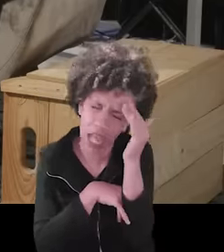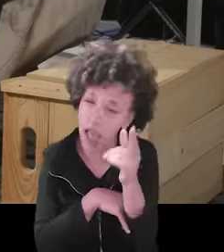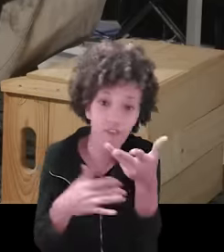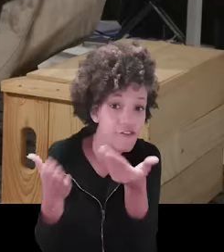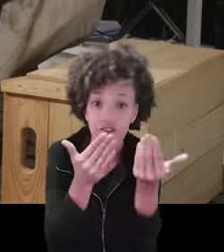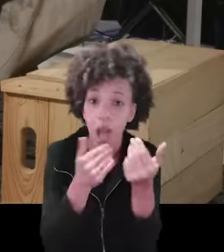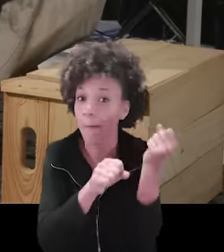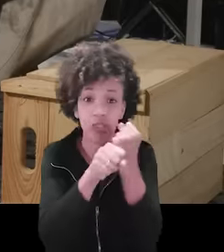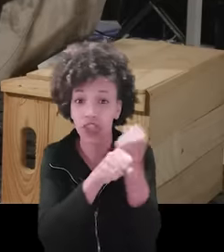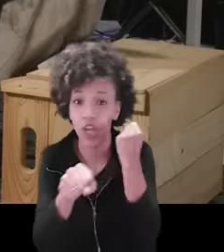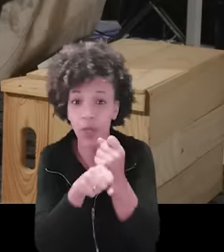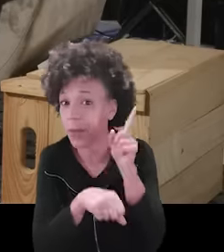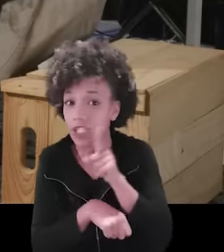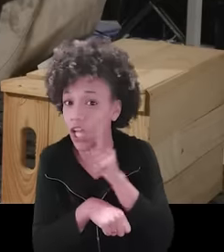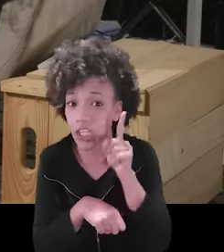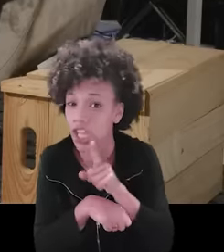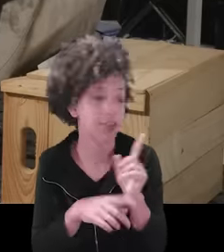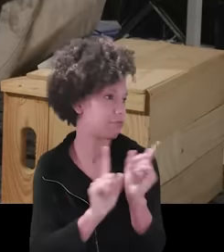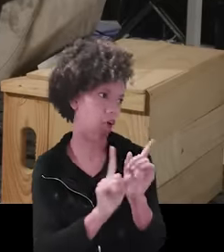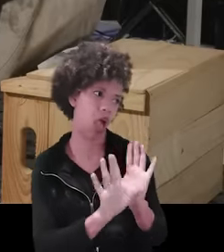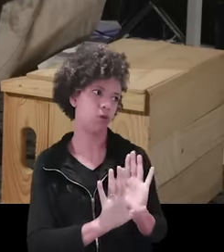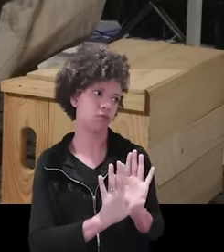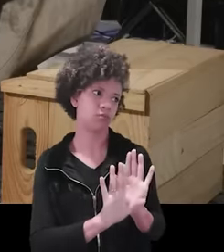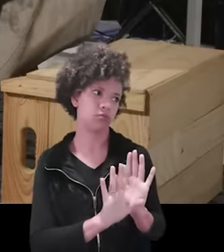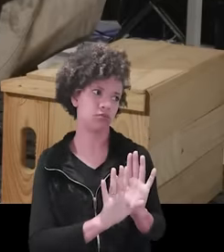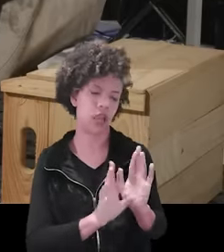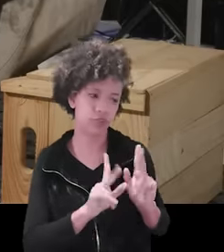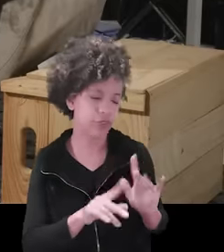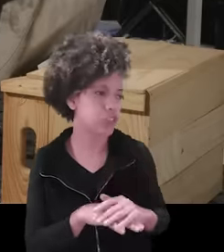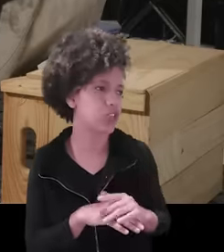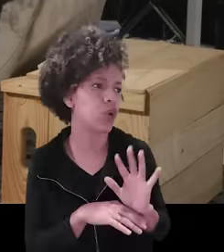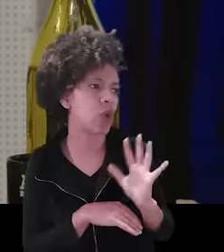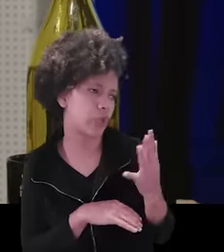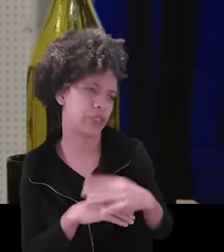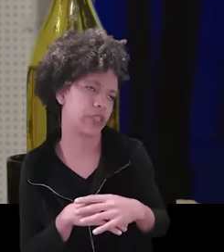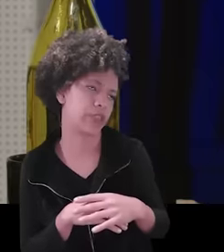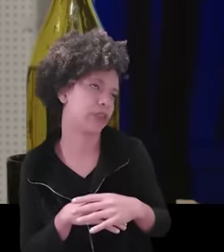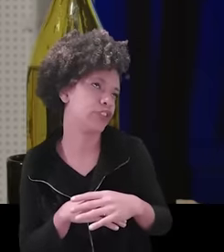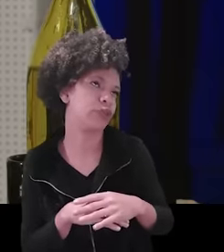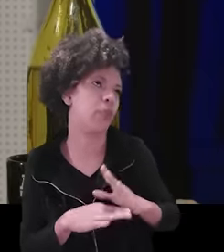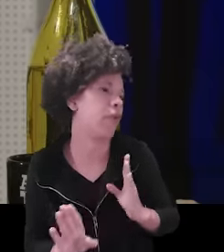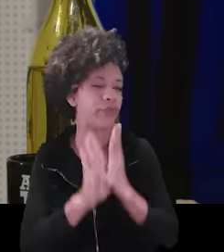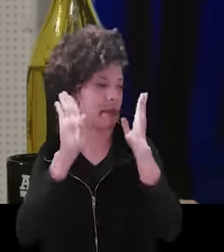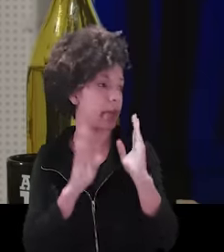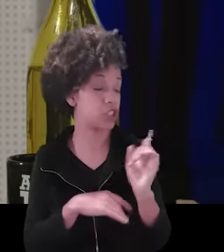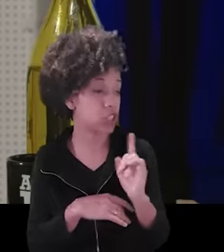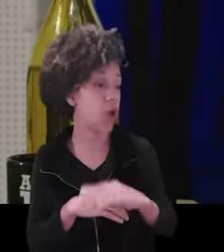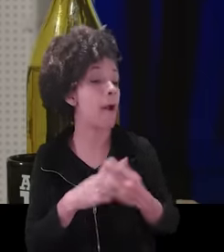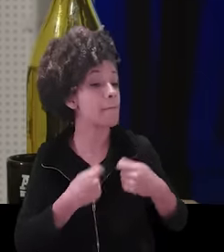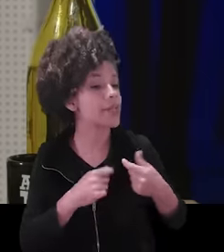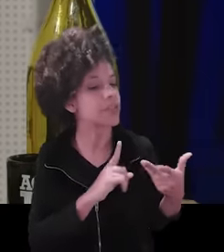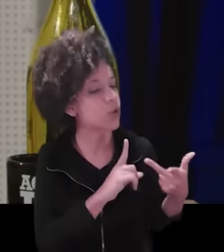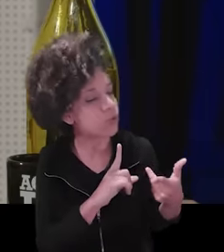vocês então vamos todo mundo lá só que a Andressa não é assim que funciona isso não vai acontecer da noite para o dia se